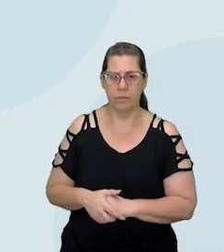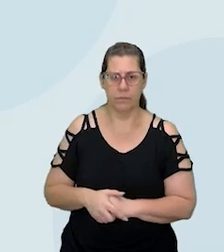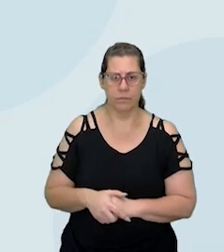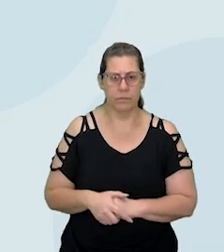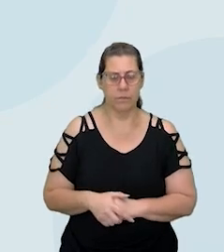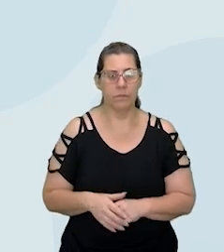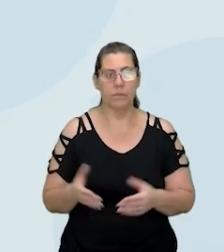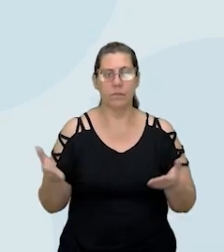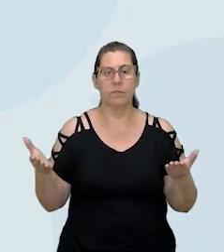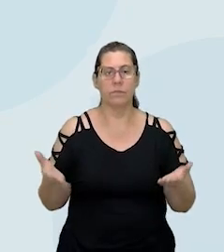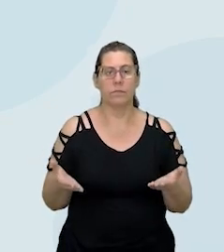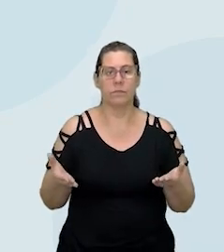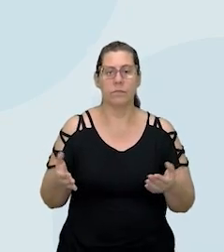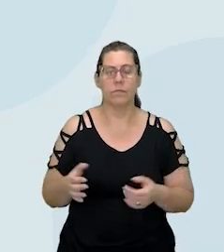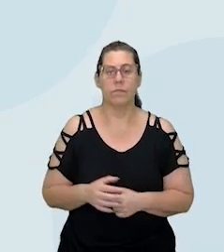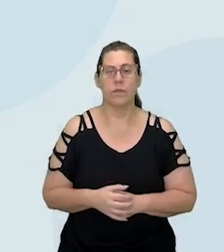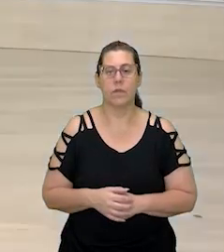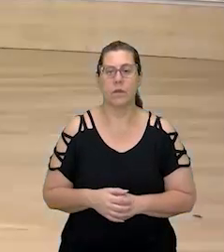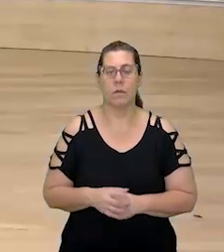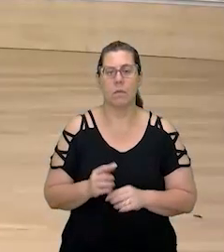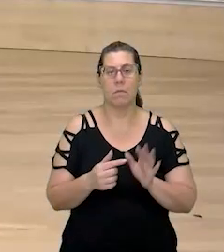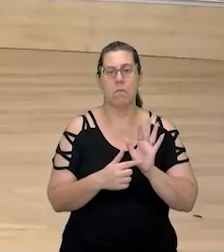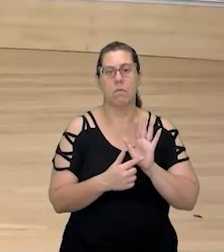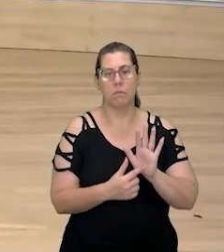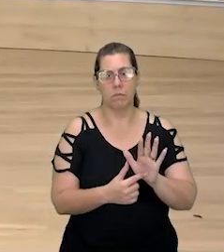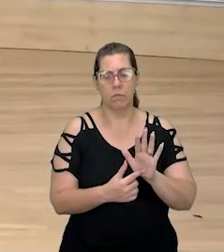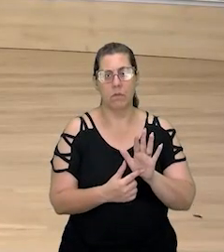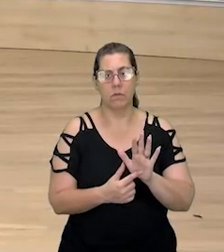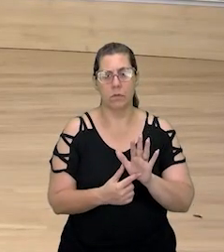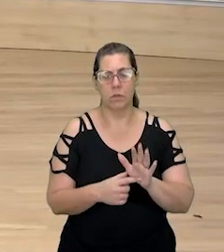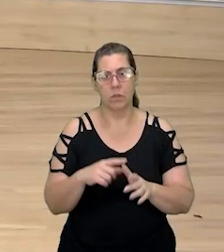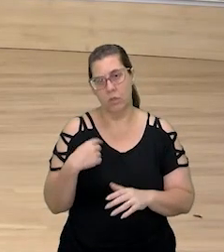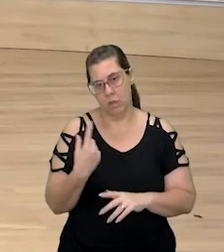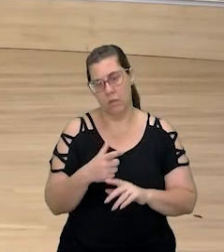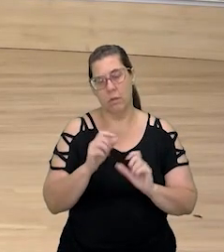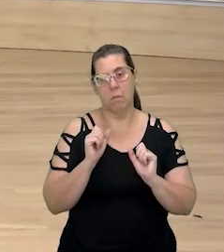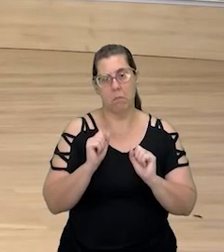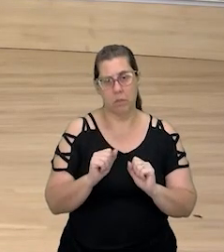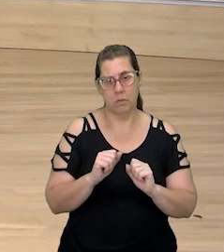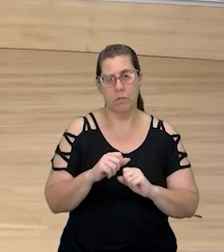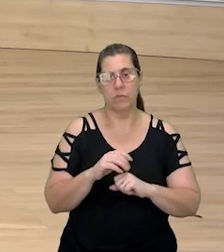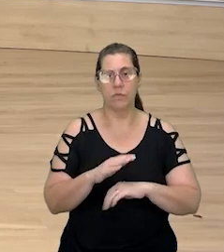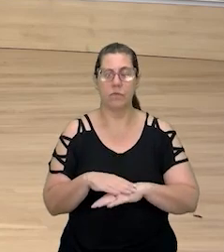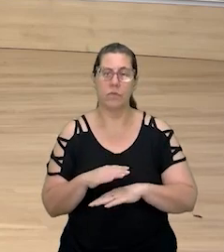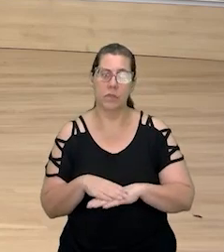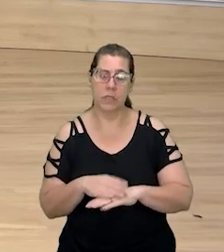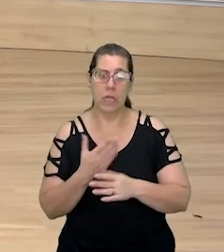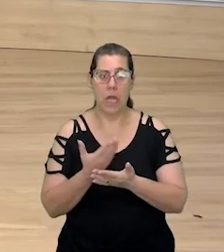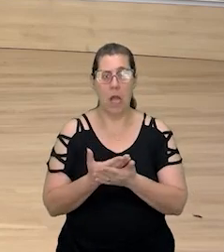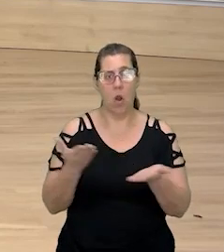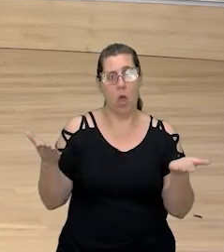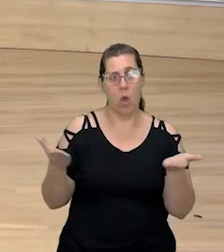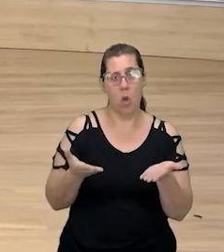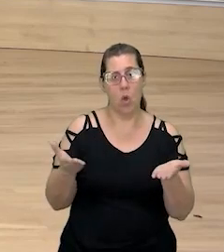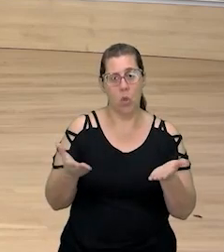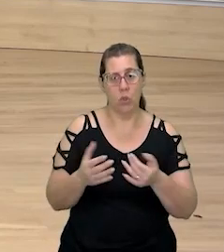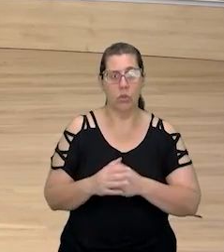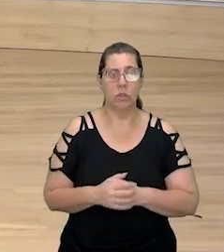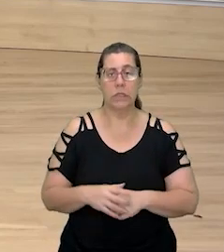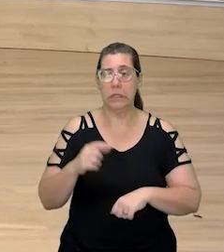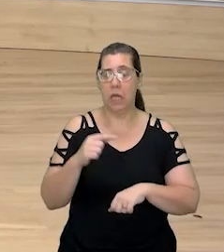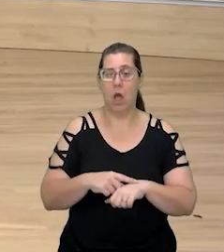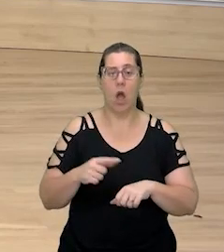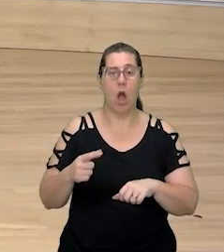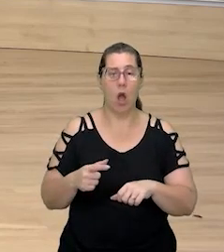E agora, só para mostrar, para ilustrar, nós poderíamos fazer essa aula de hoje e na hora de